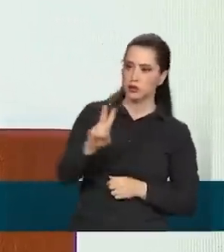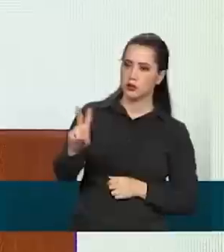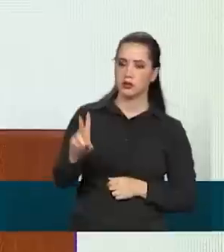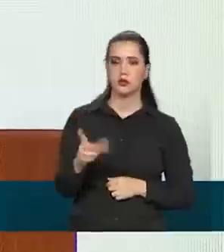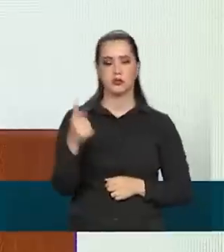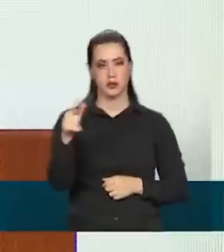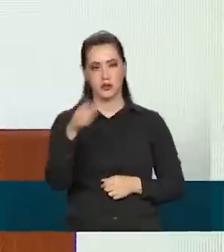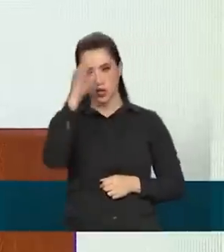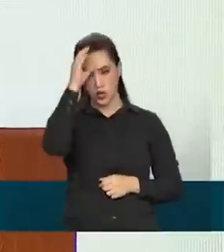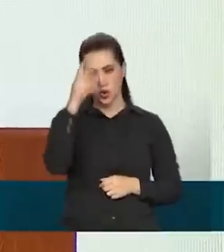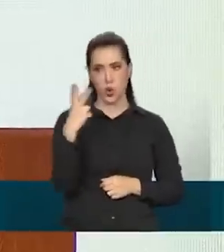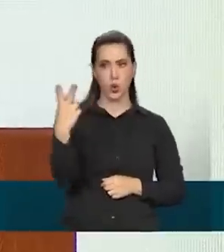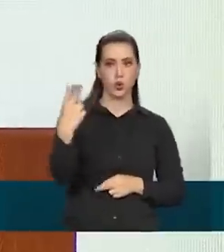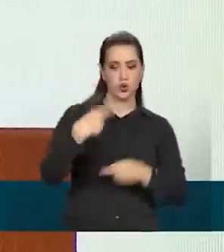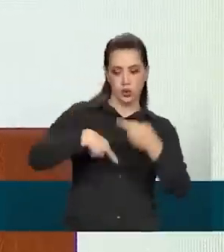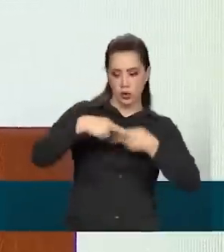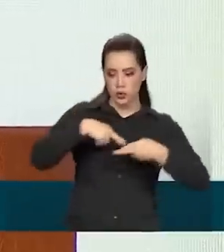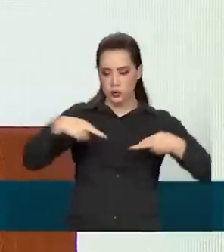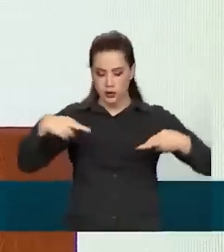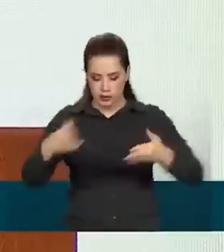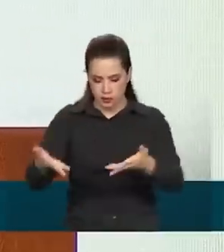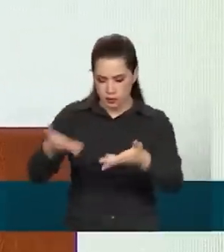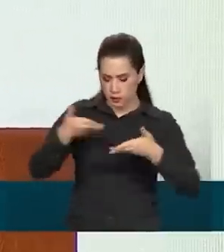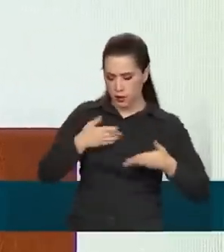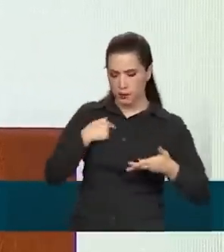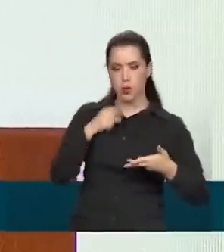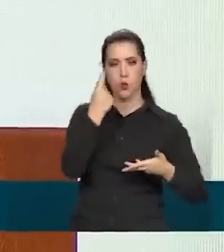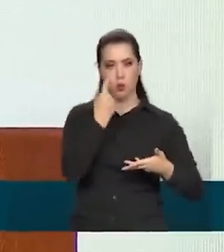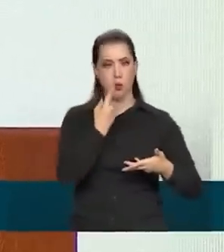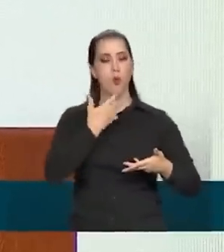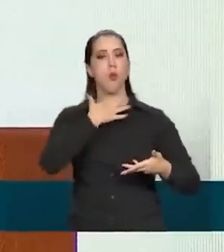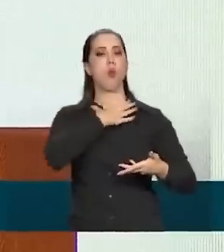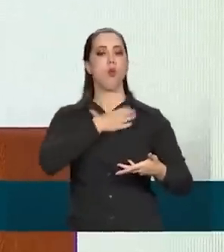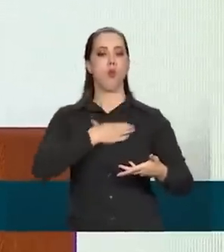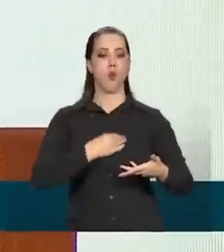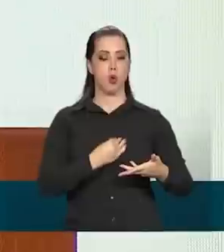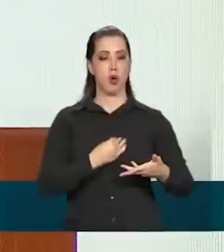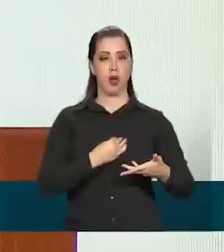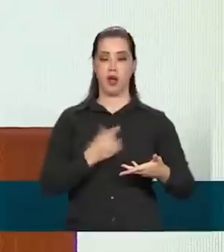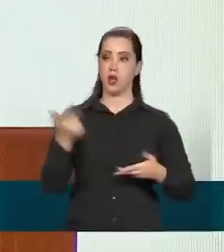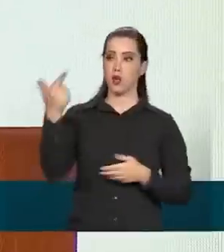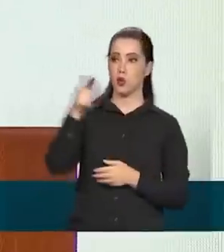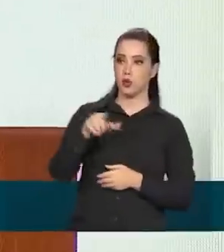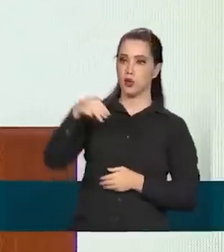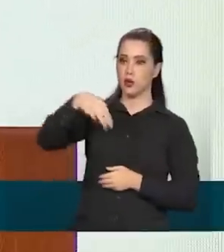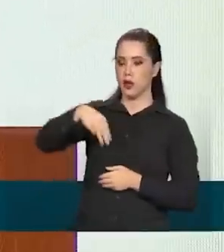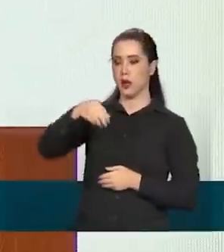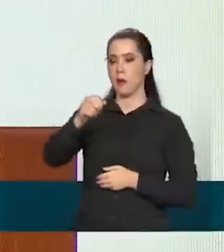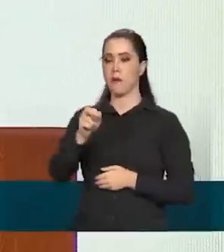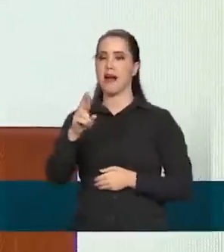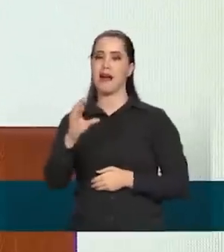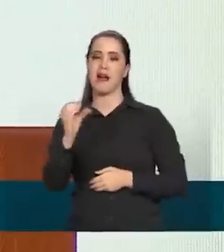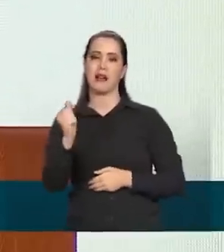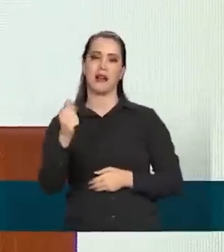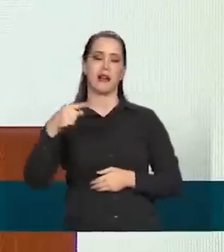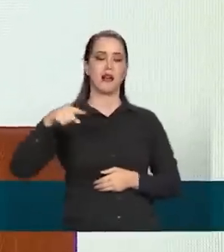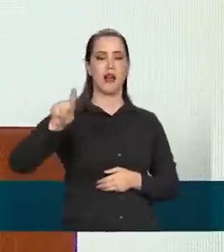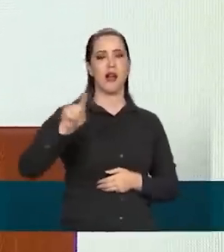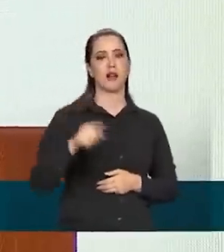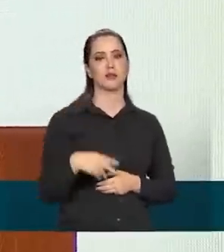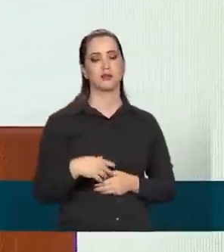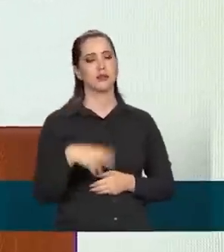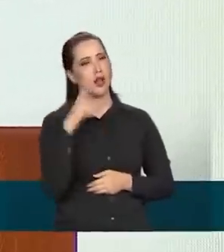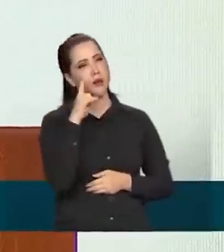dois presentes, um colar e um maracá. Ela, então, me olhou e disse, com aquela